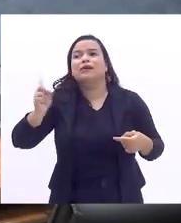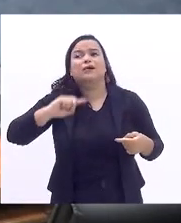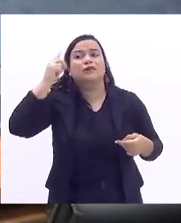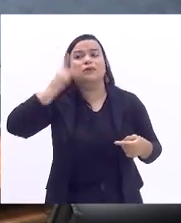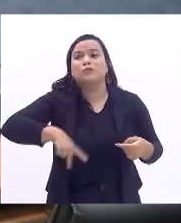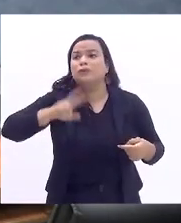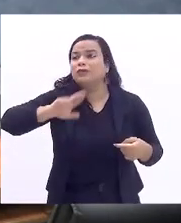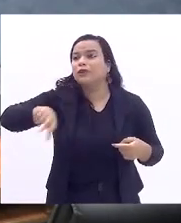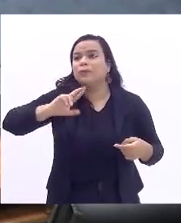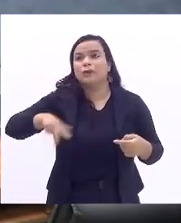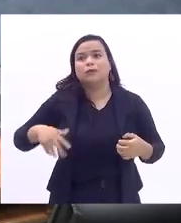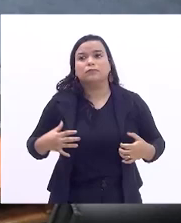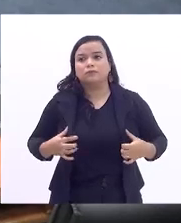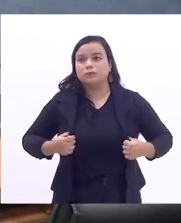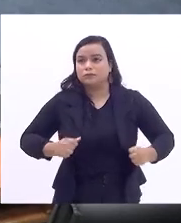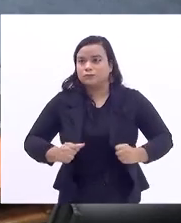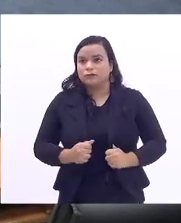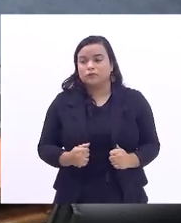presidente é